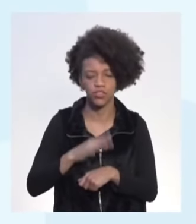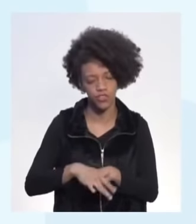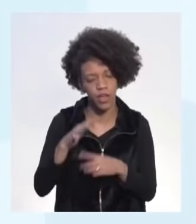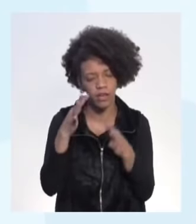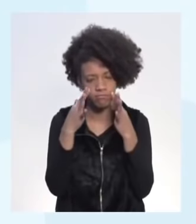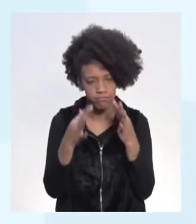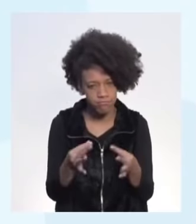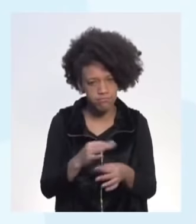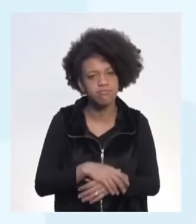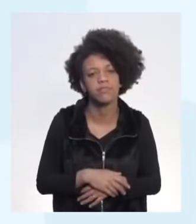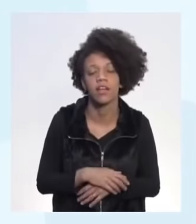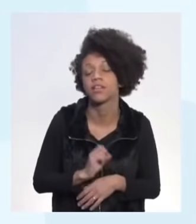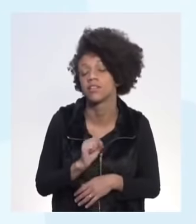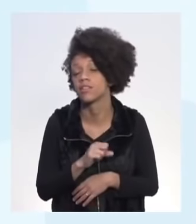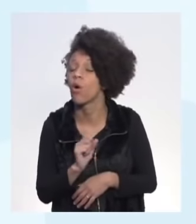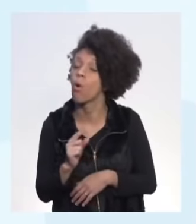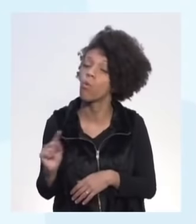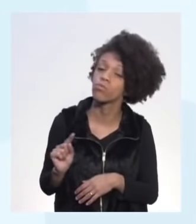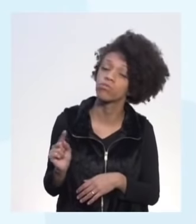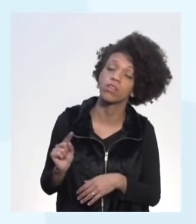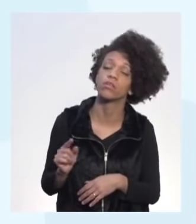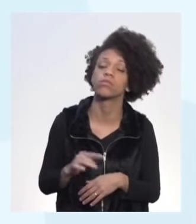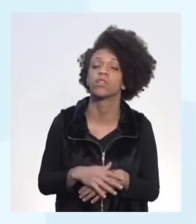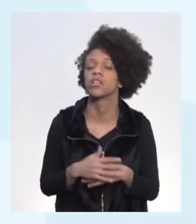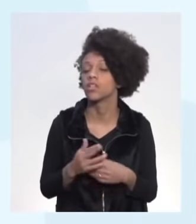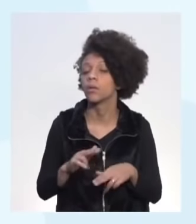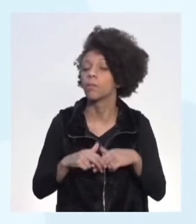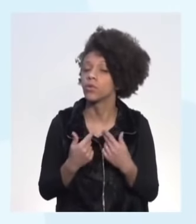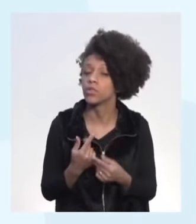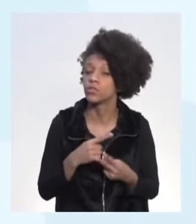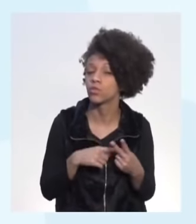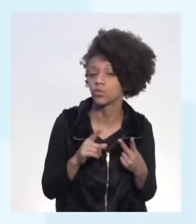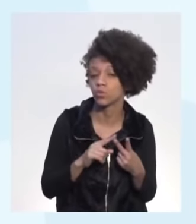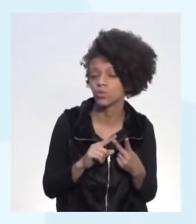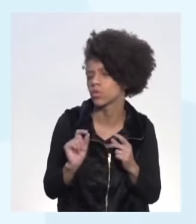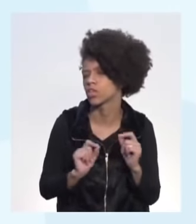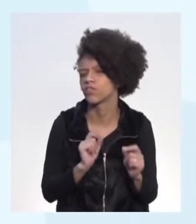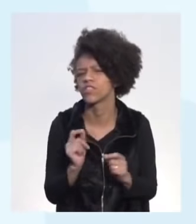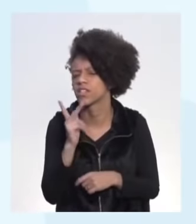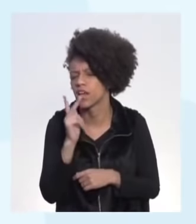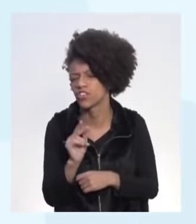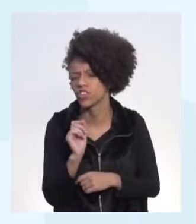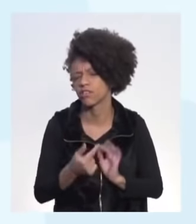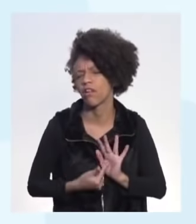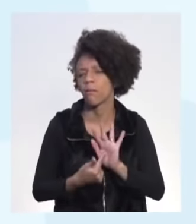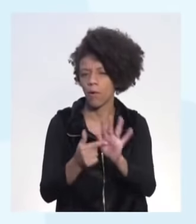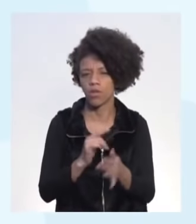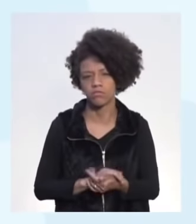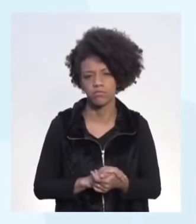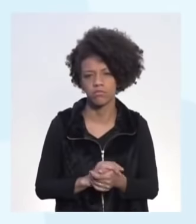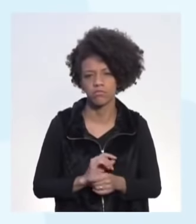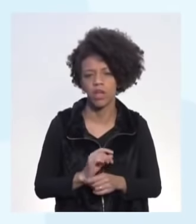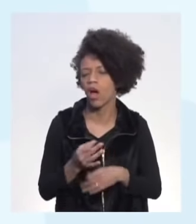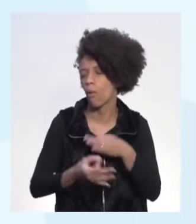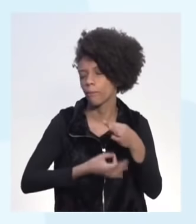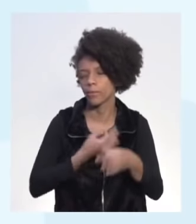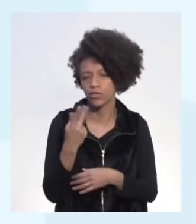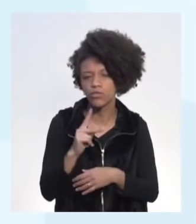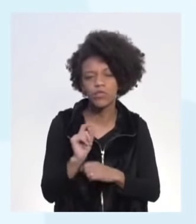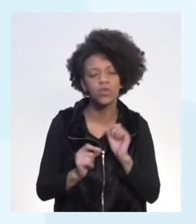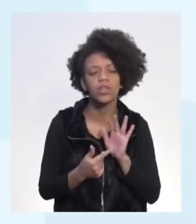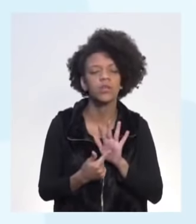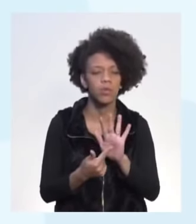ouviu antes. Vocês vão responder sim ou não, obviamente. Uhum. E por isso que é 2. O que você acha que ela sugere? O que ela quer dizer, na sua opinião? O que ela está